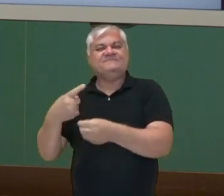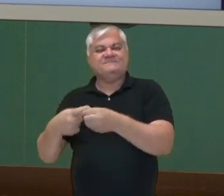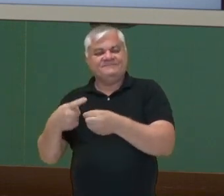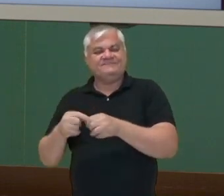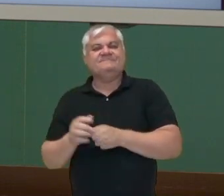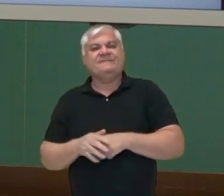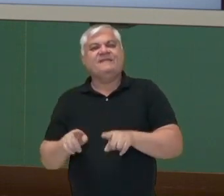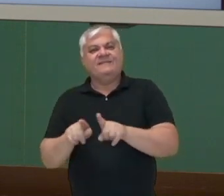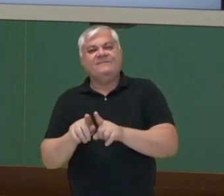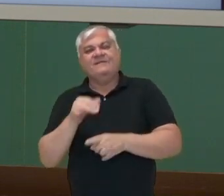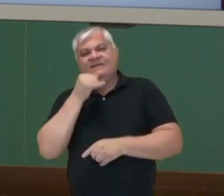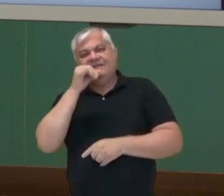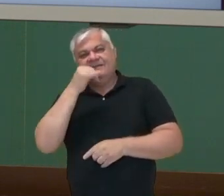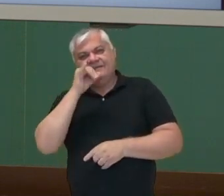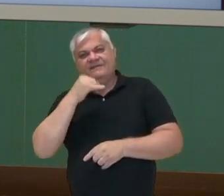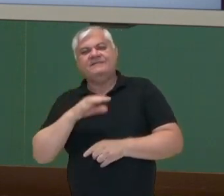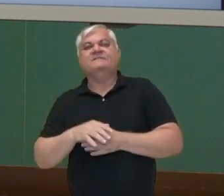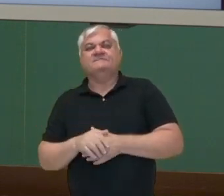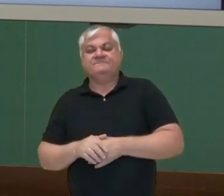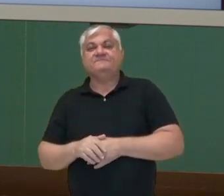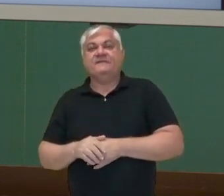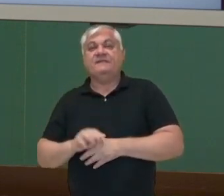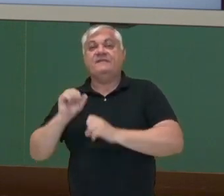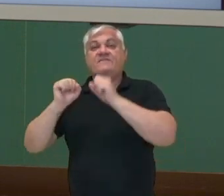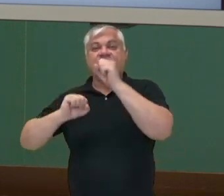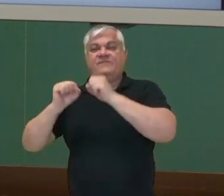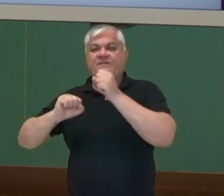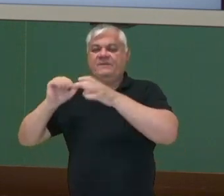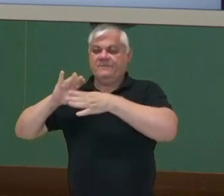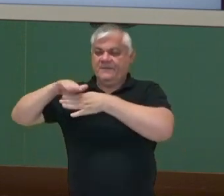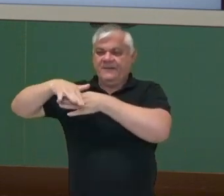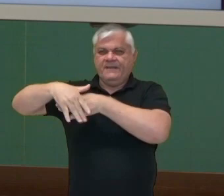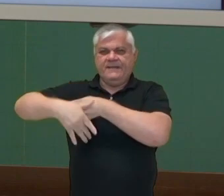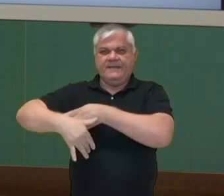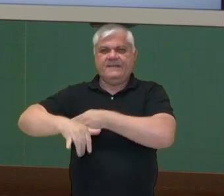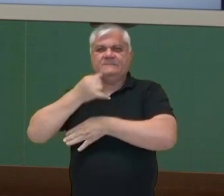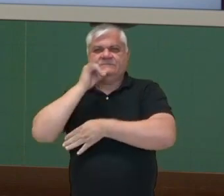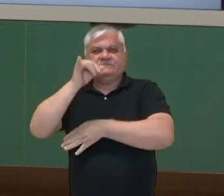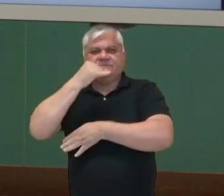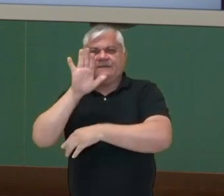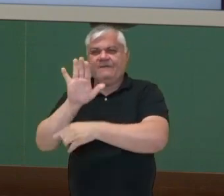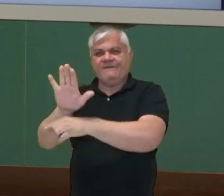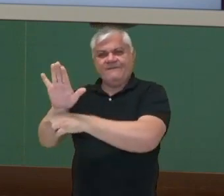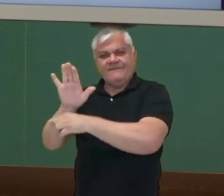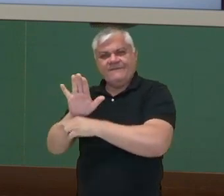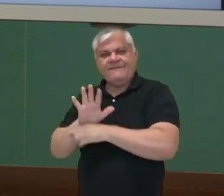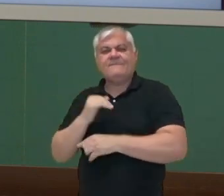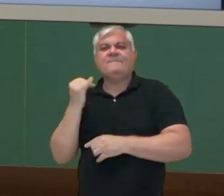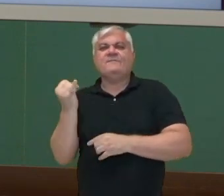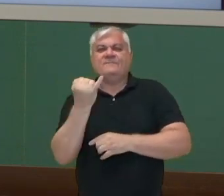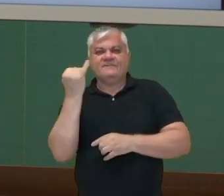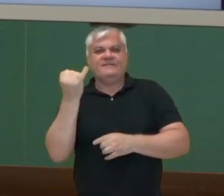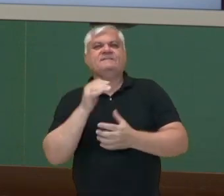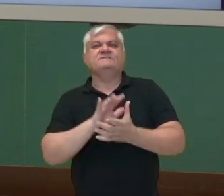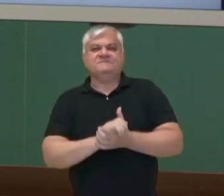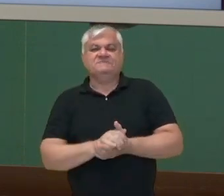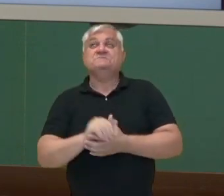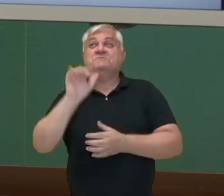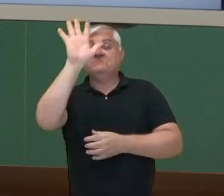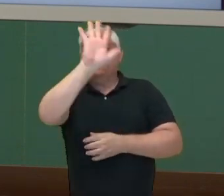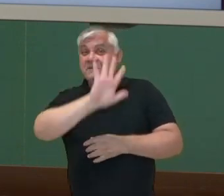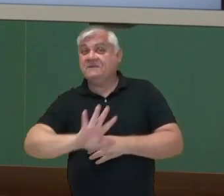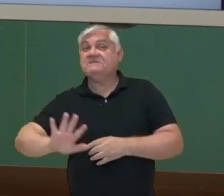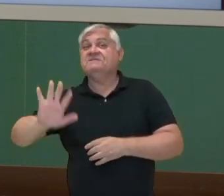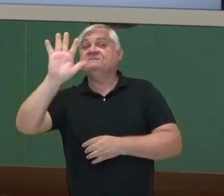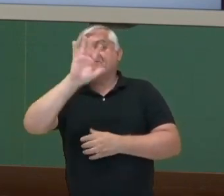vamos ter usinas hidrelétricas presentes ao longo do seu curso, importantíssimas para gerar energia para o Brasil